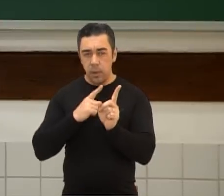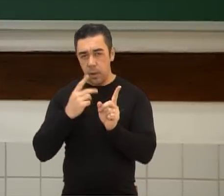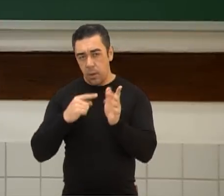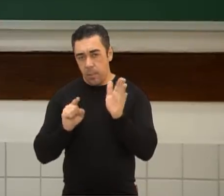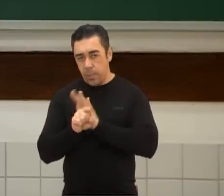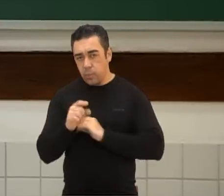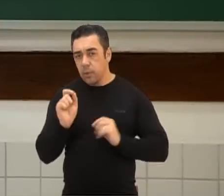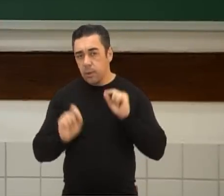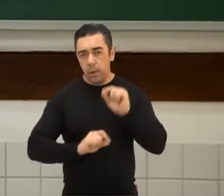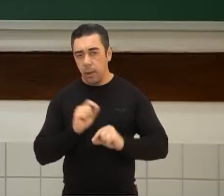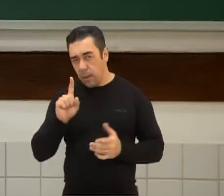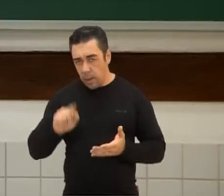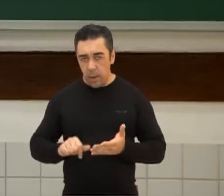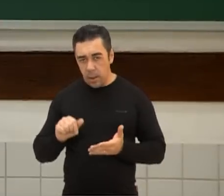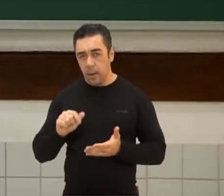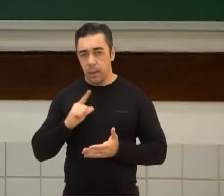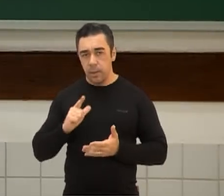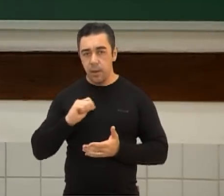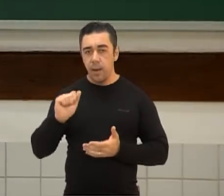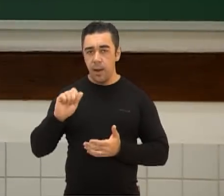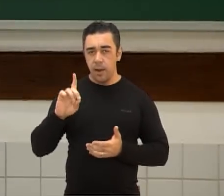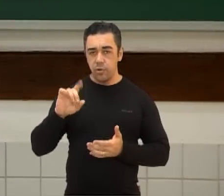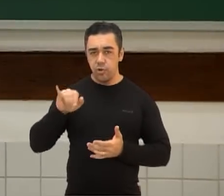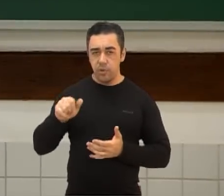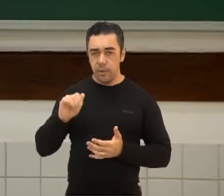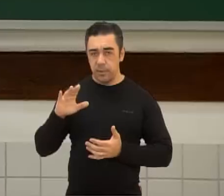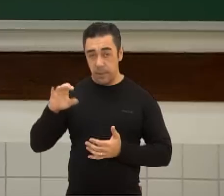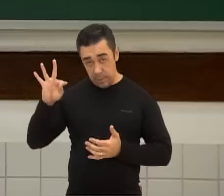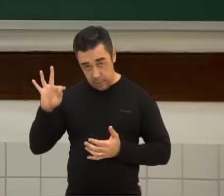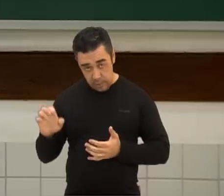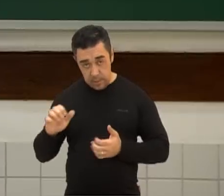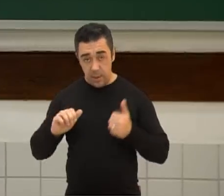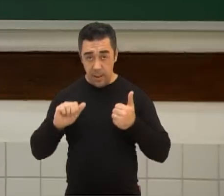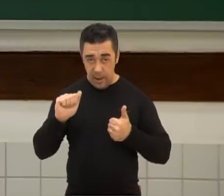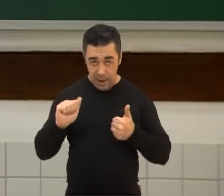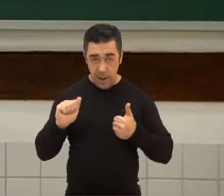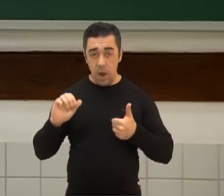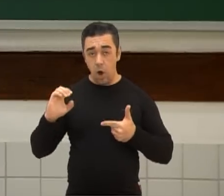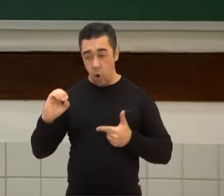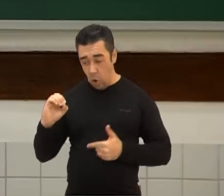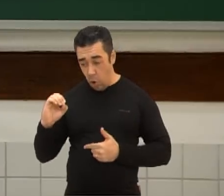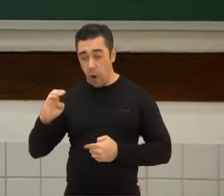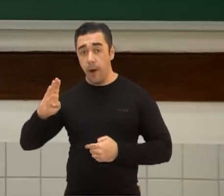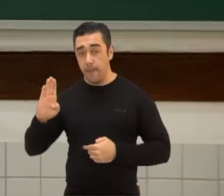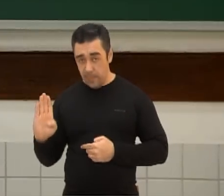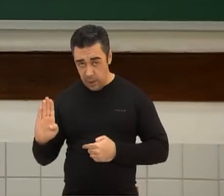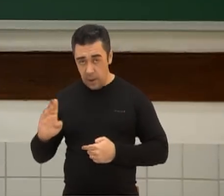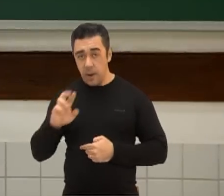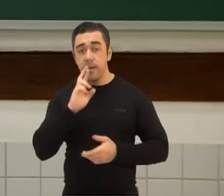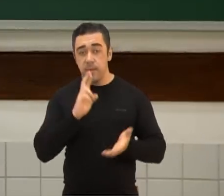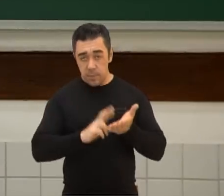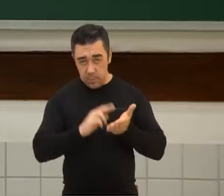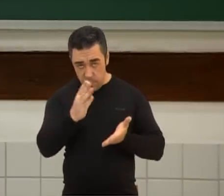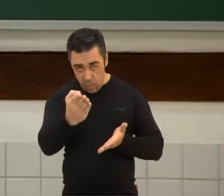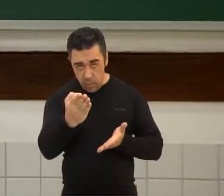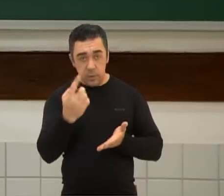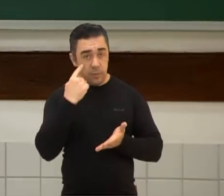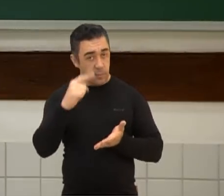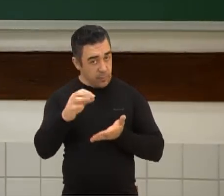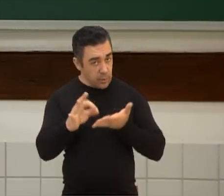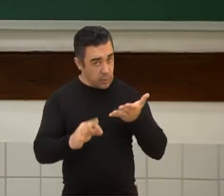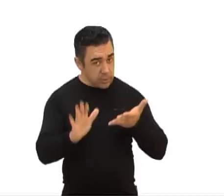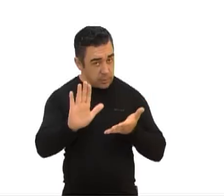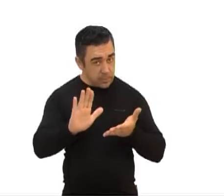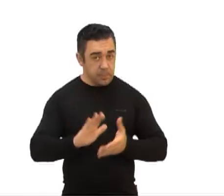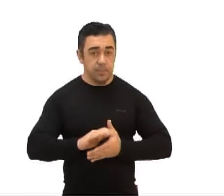quero saber quem que é adjacente ao ângulo AOB. Então, resolvam lá que nós já